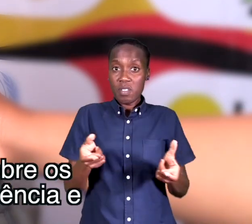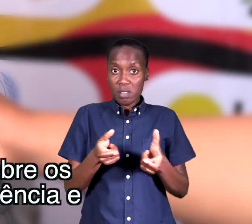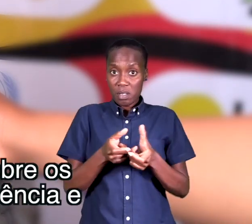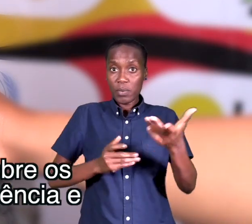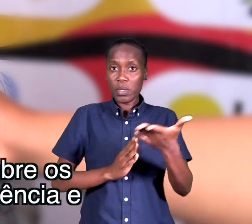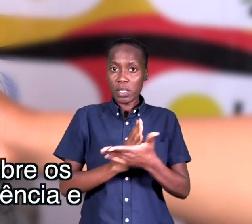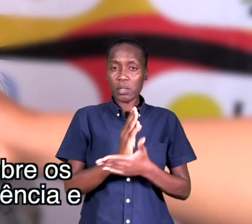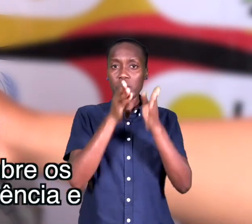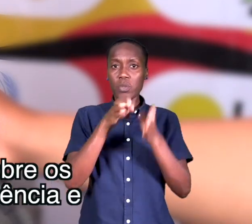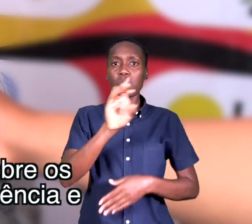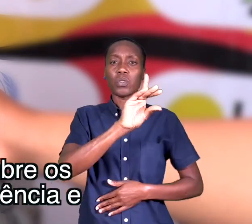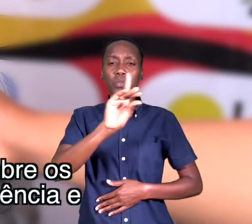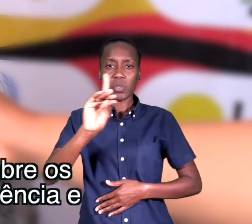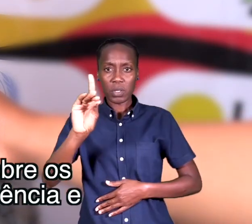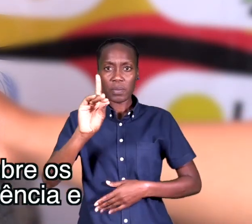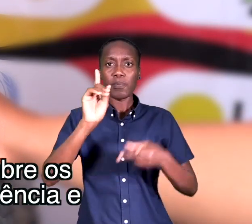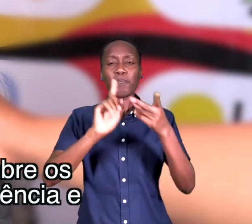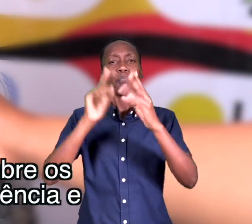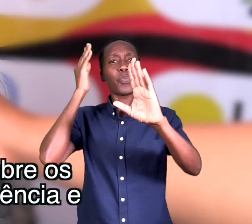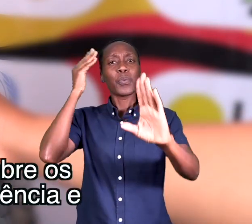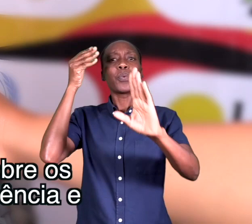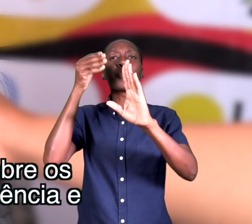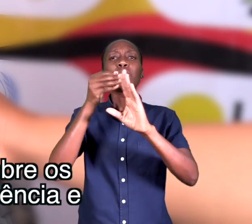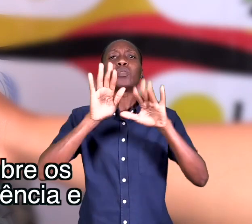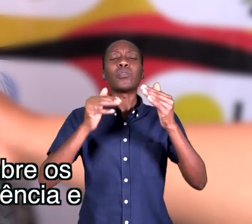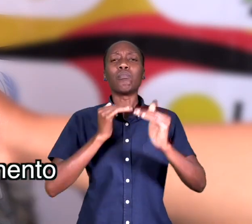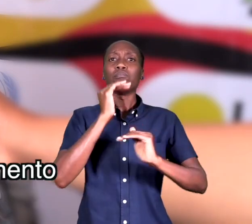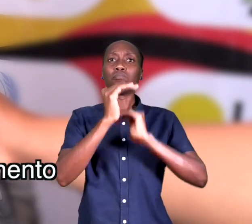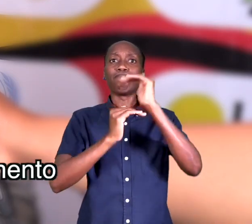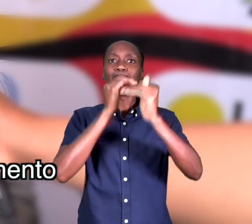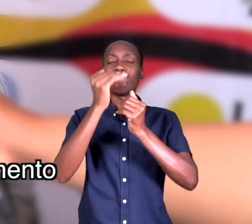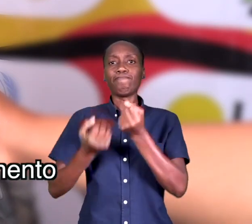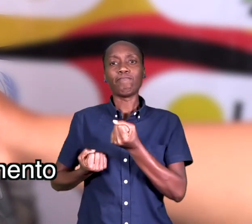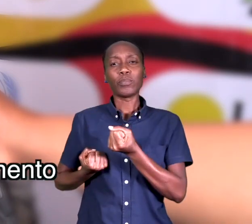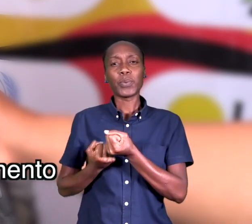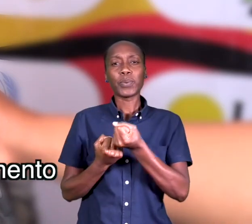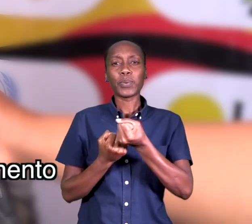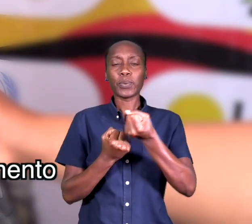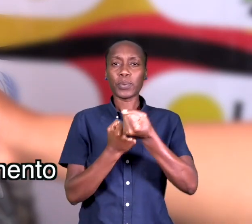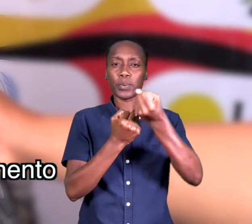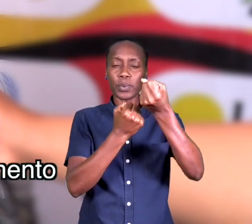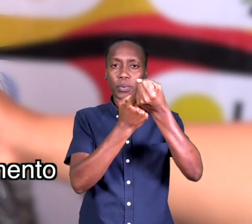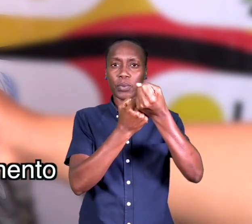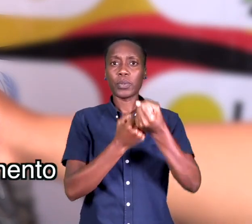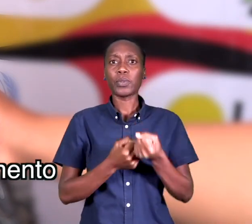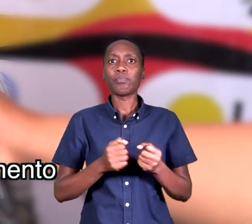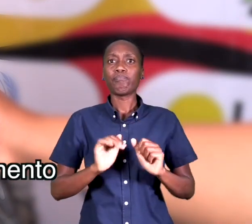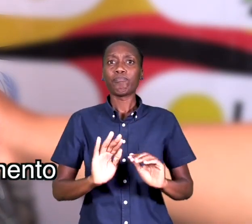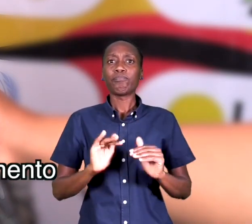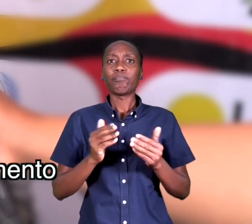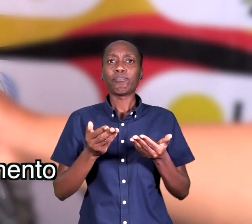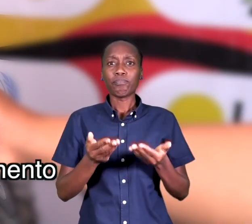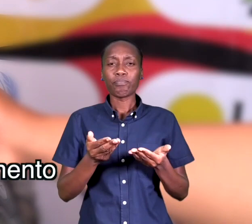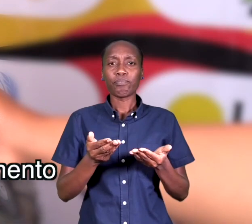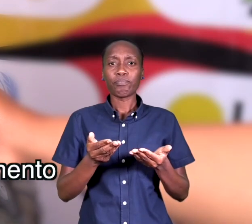entre a Convenção sobre os Direitos das Pessoas com Deficiência e os Objetivos do Desenvolvimento